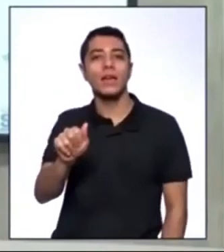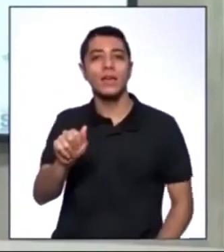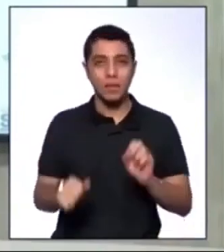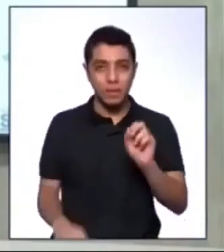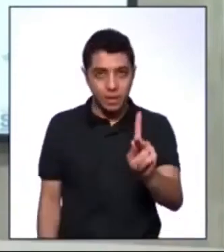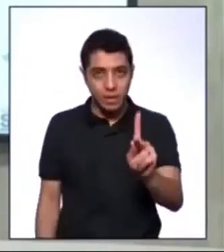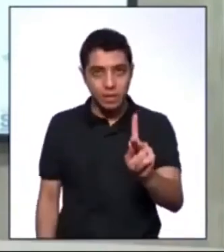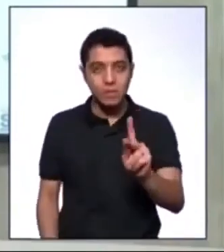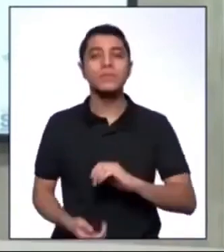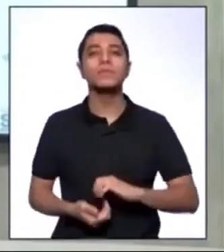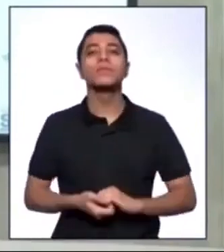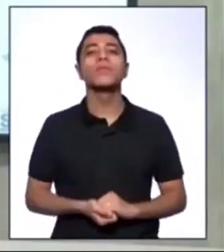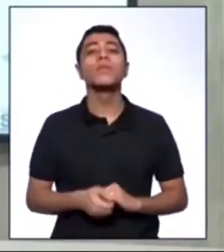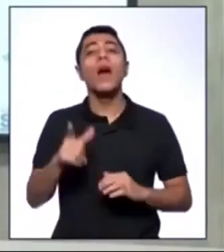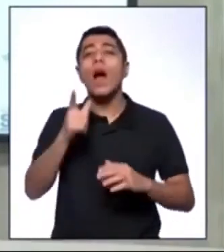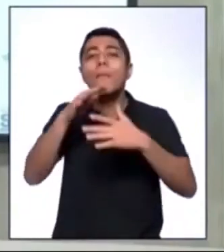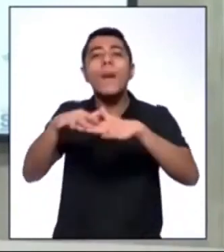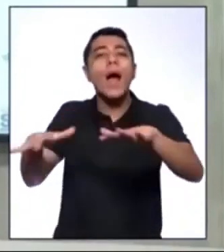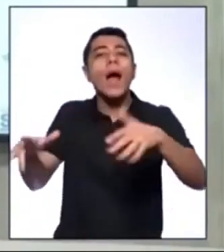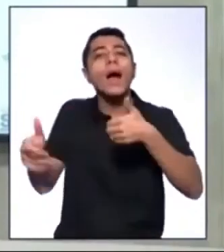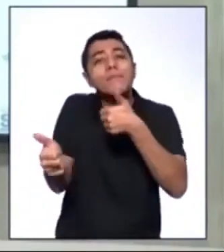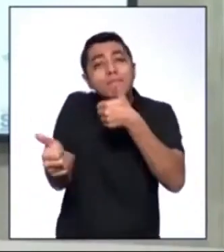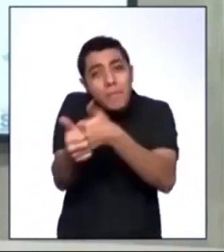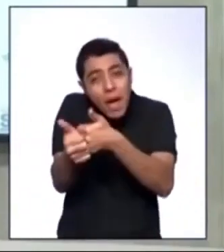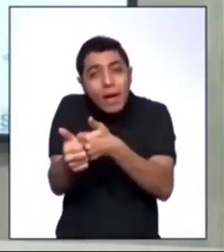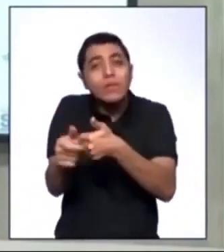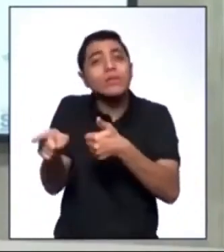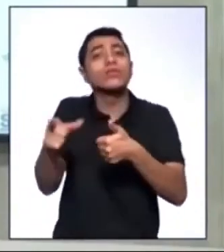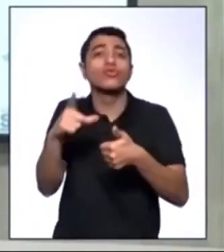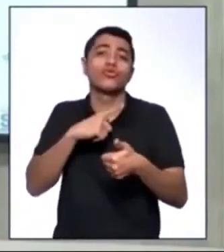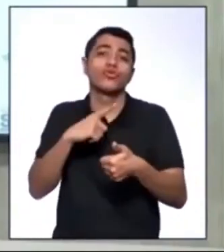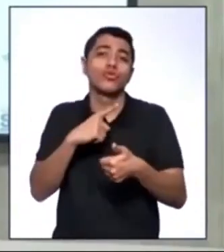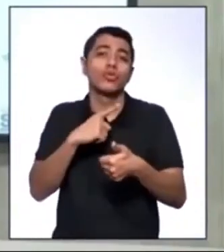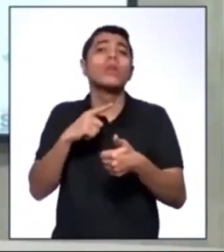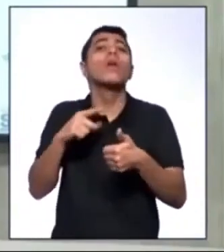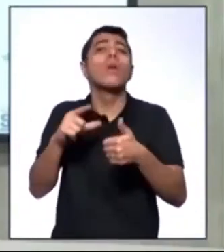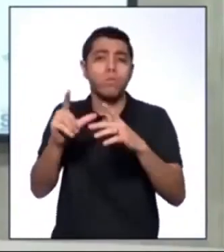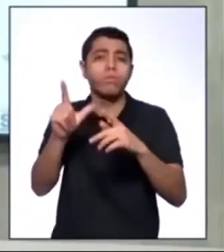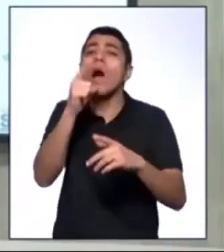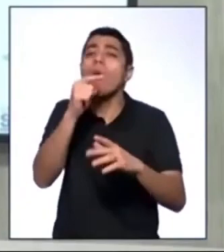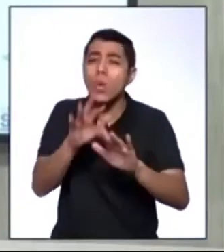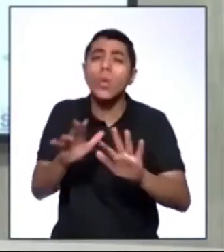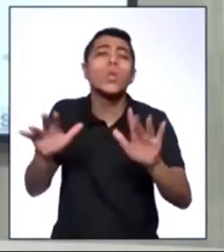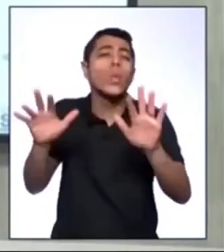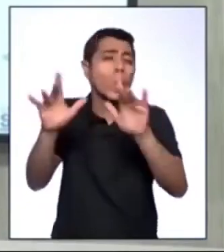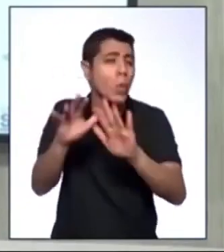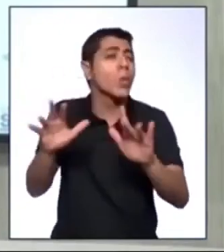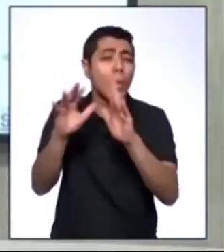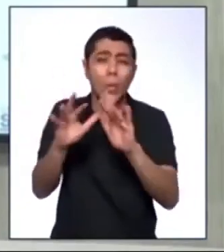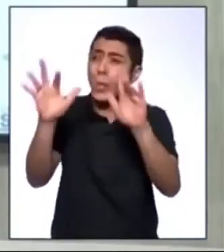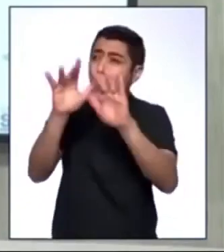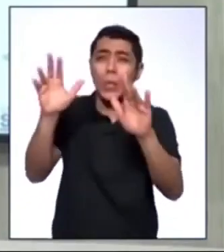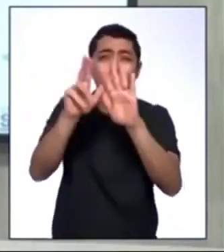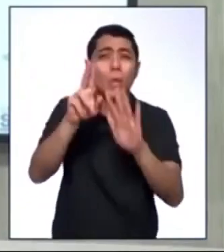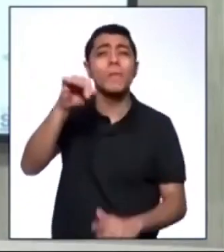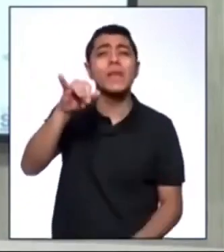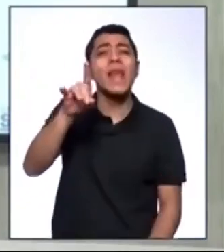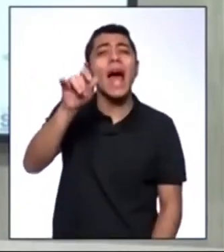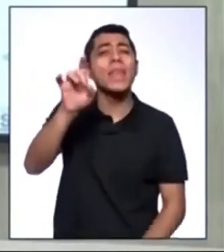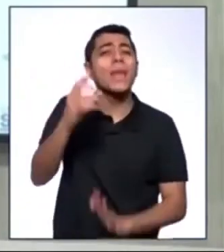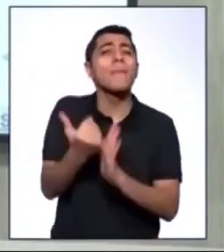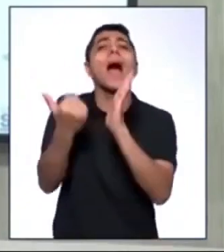marítimas quentes, geram muito mais umidade. Por exemplo, a Mata Atlântica, ela existe na fachada do litoral,